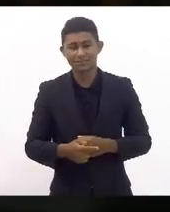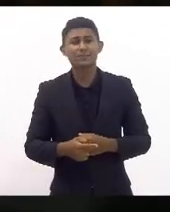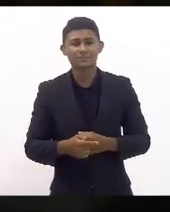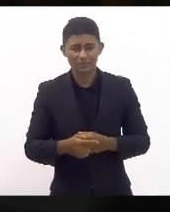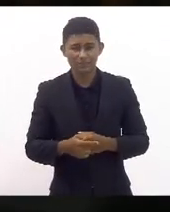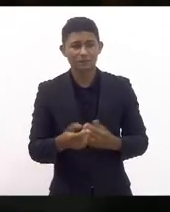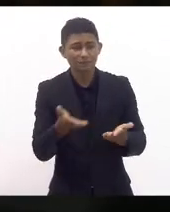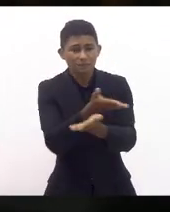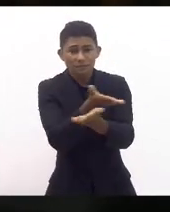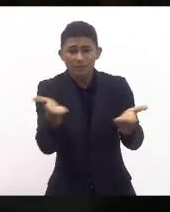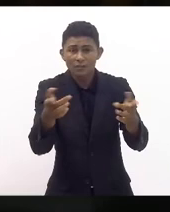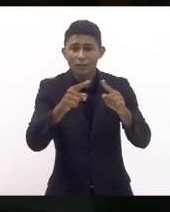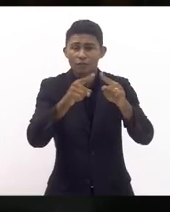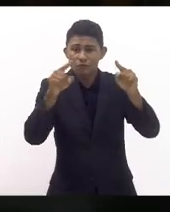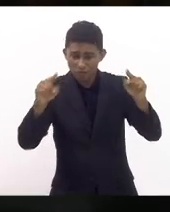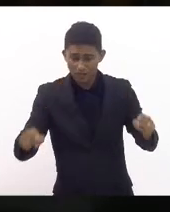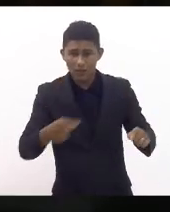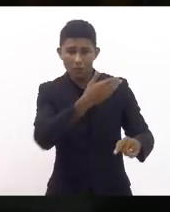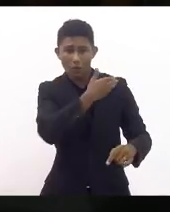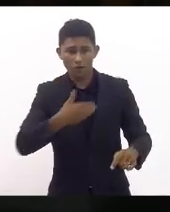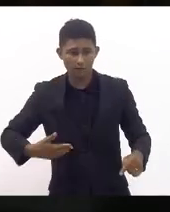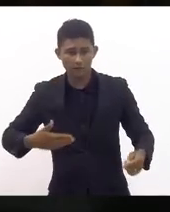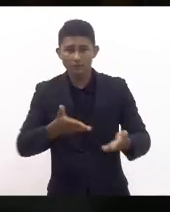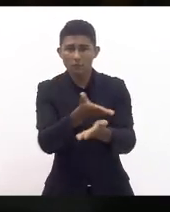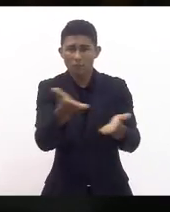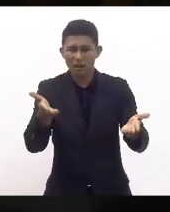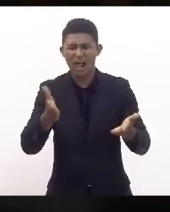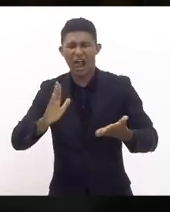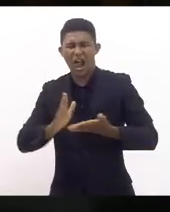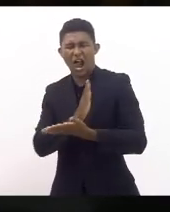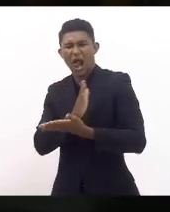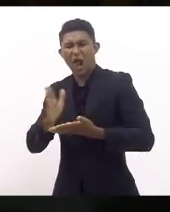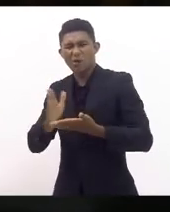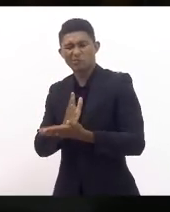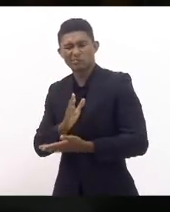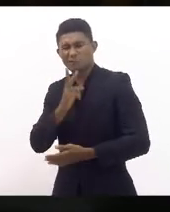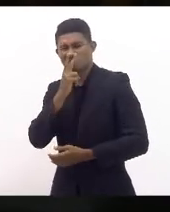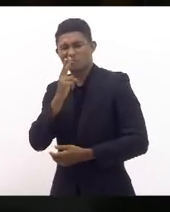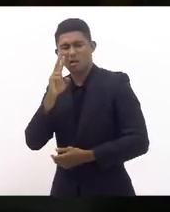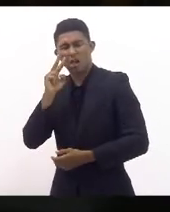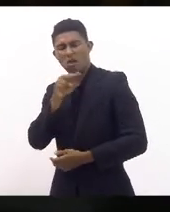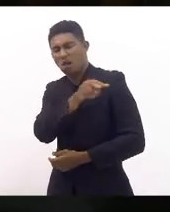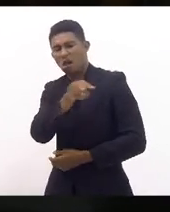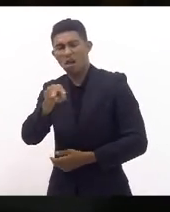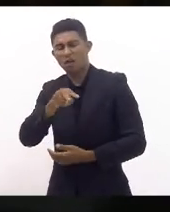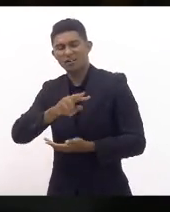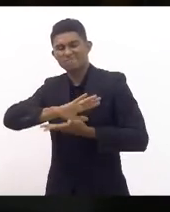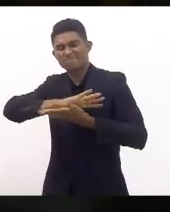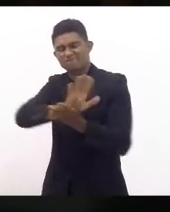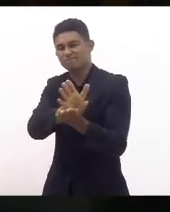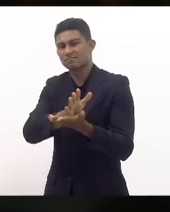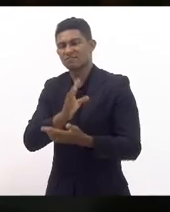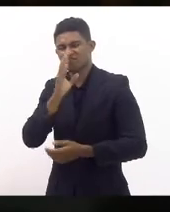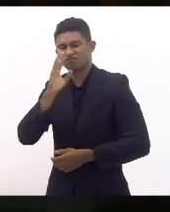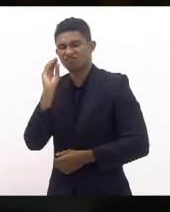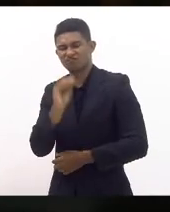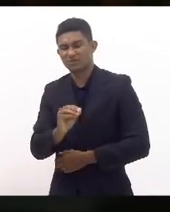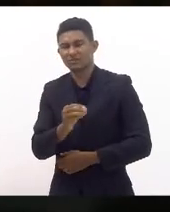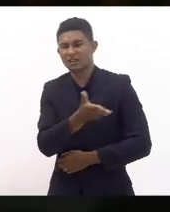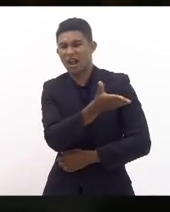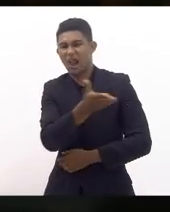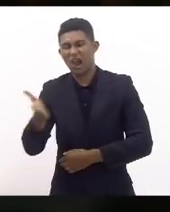muitas vezes massacrada, né, pisoteada, como se fossem aqueles que não